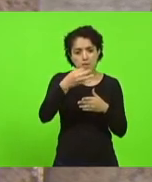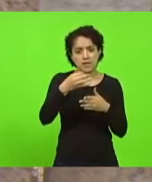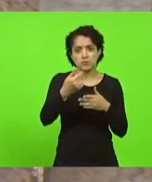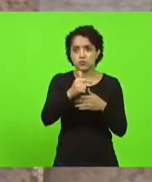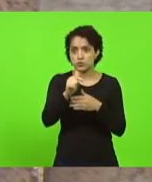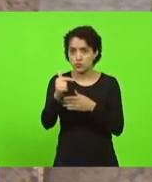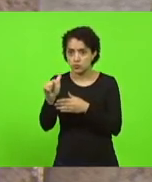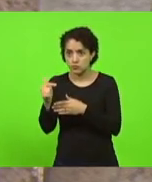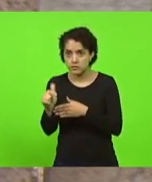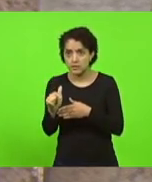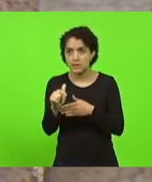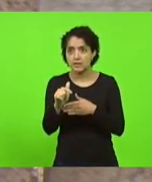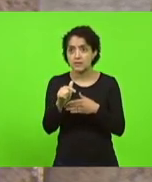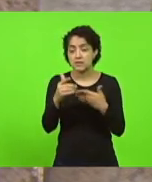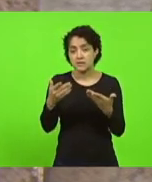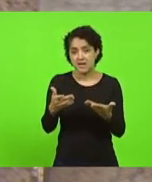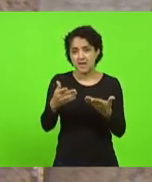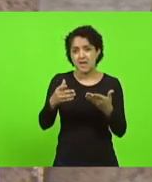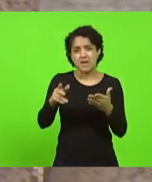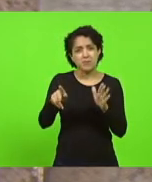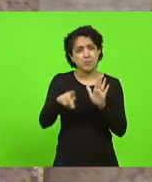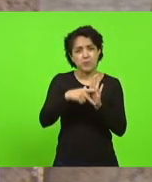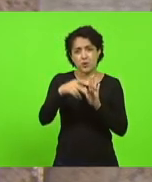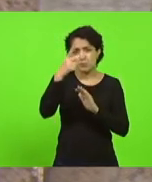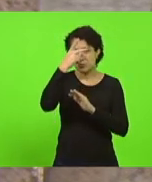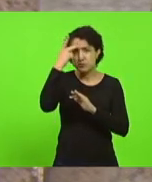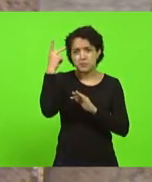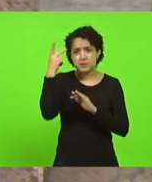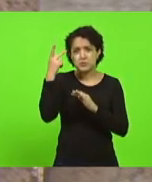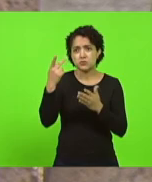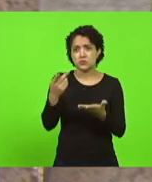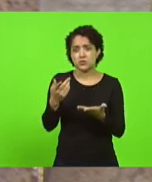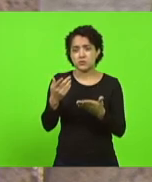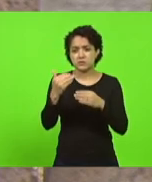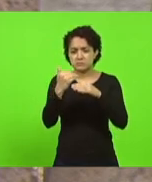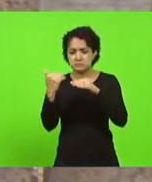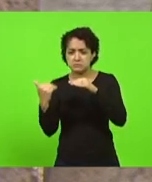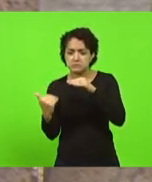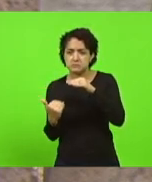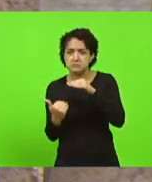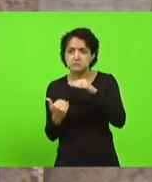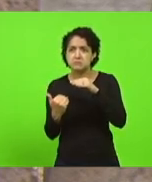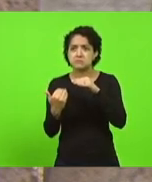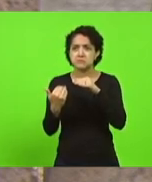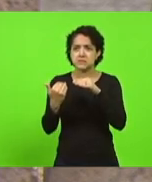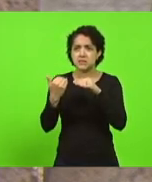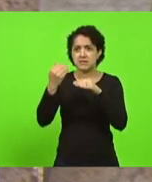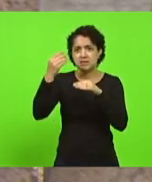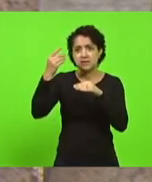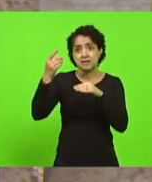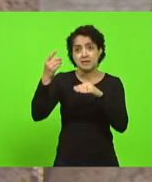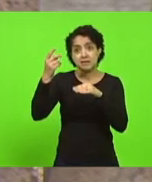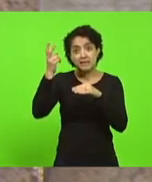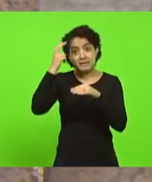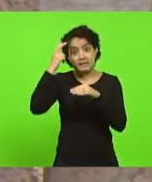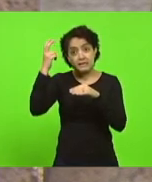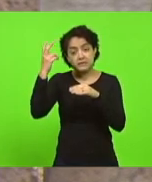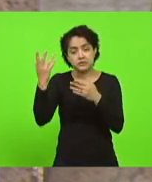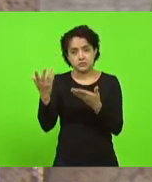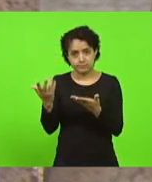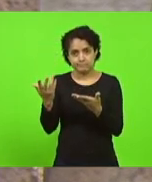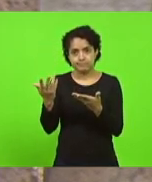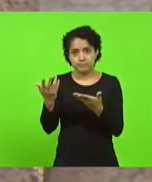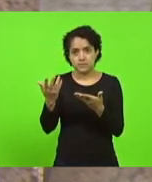é típico de pessoas que têm um baixo nível de inteligência, a única forma de